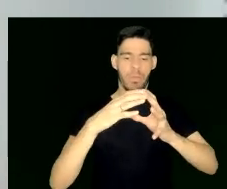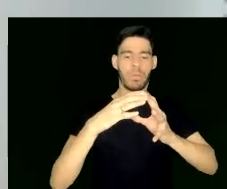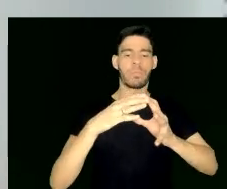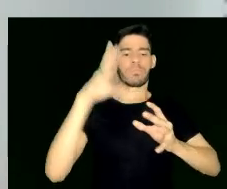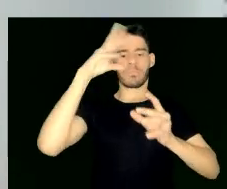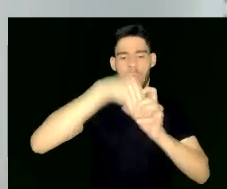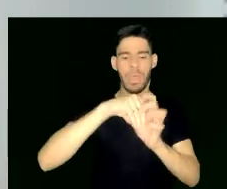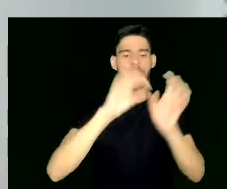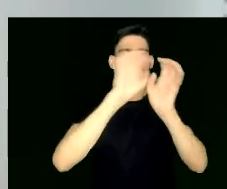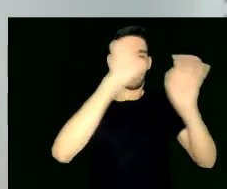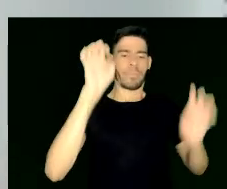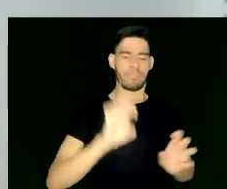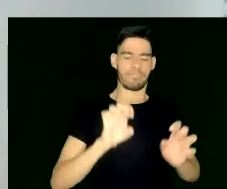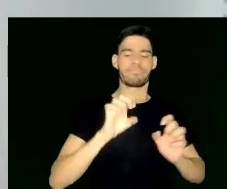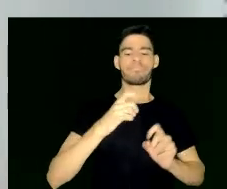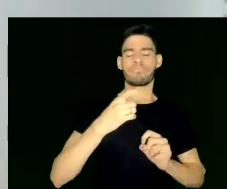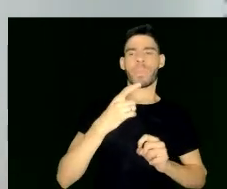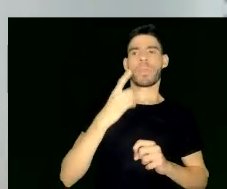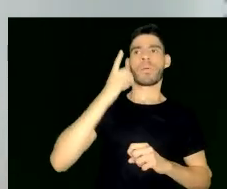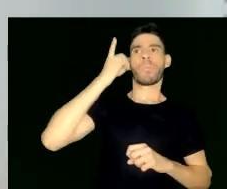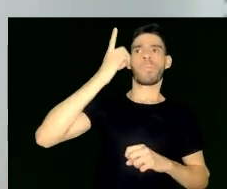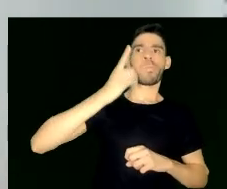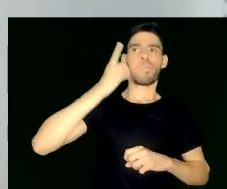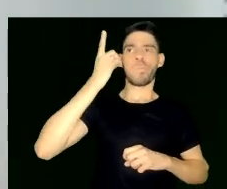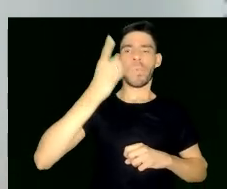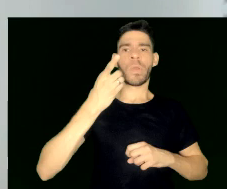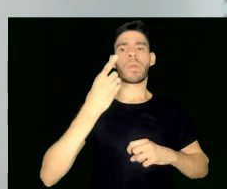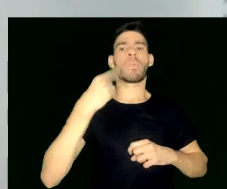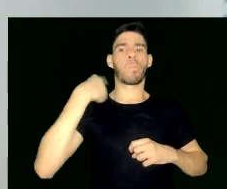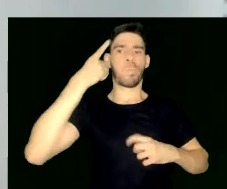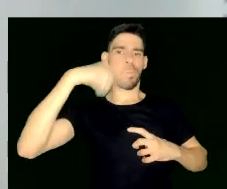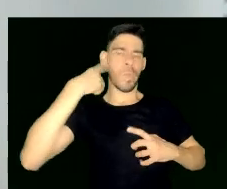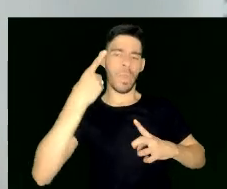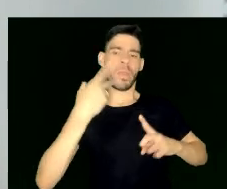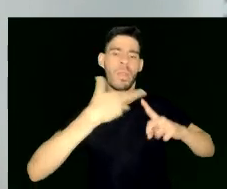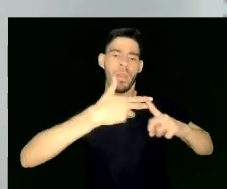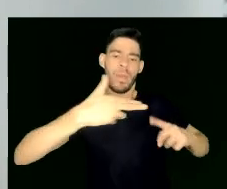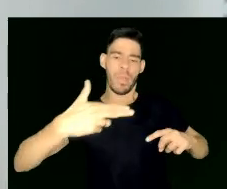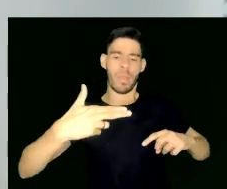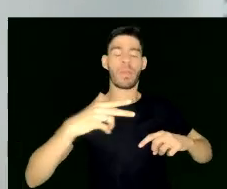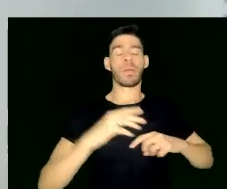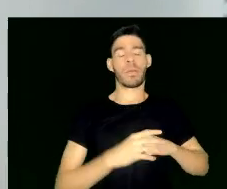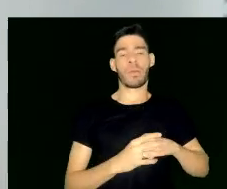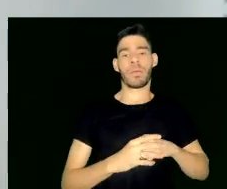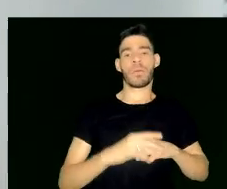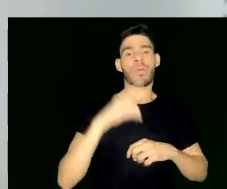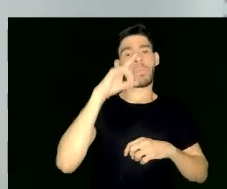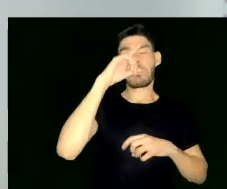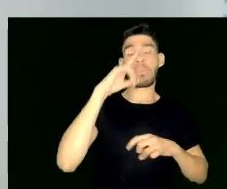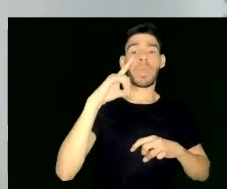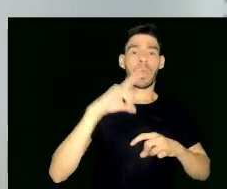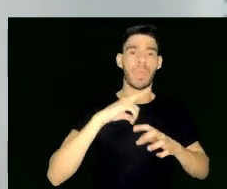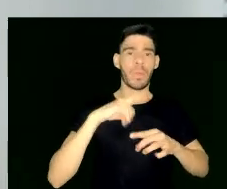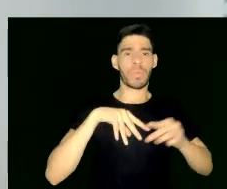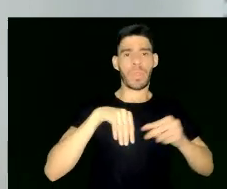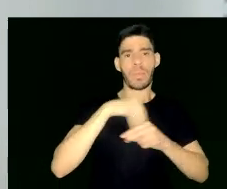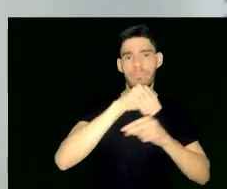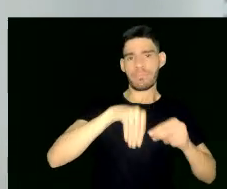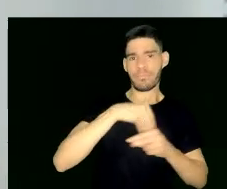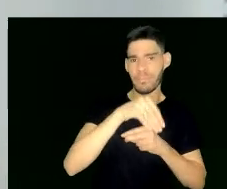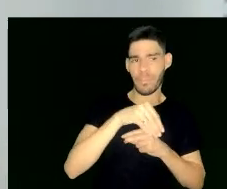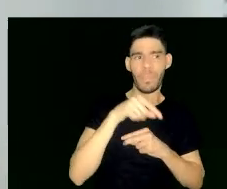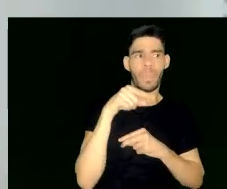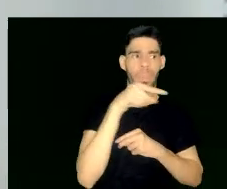membros que compõem a estrutura judiciária, advogados, públicos ou privados, Ministério Público e juiz, os riscos que